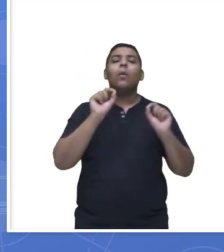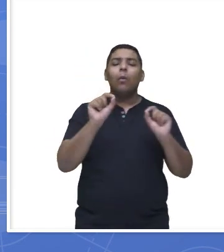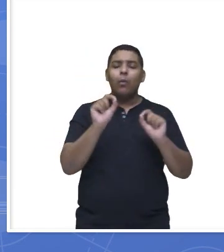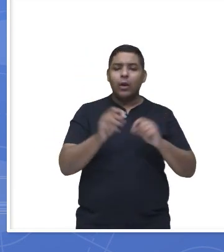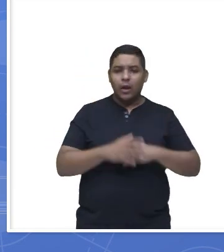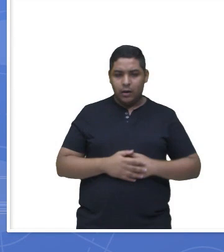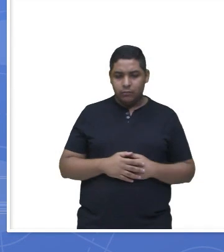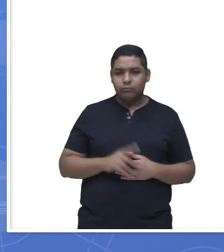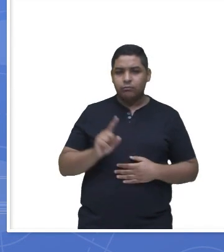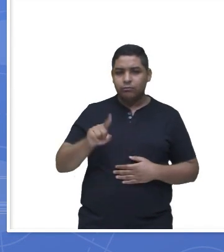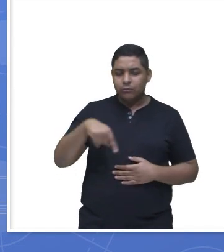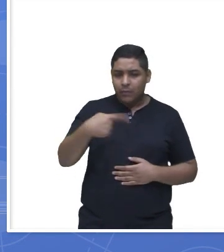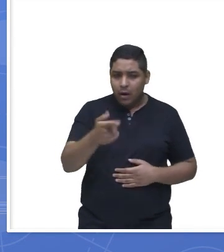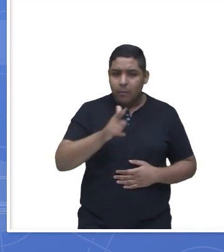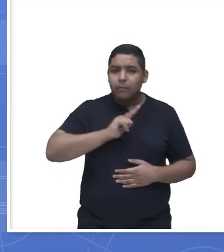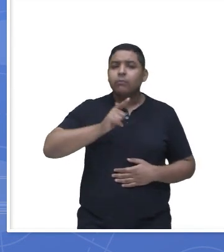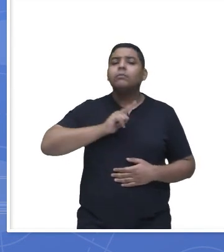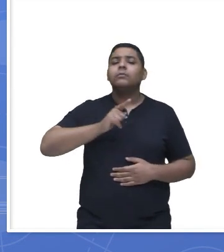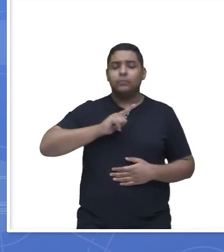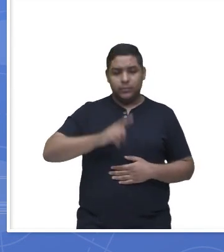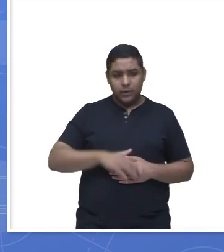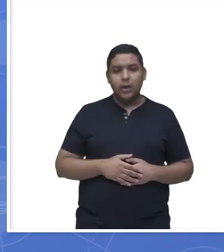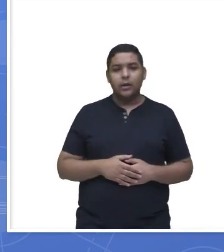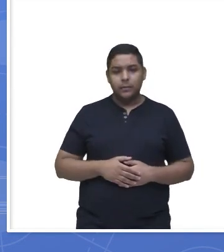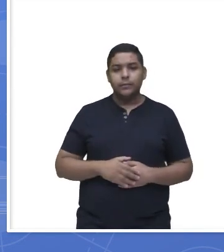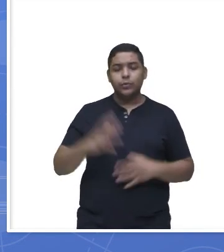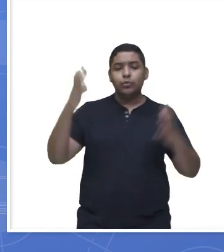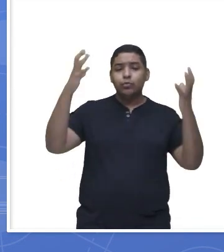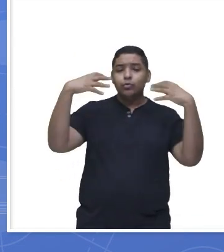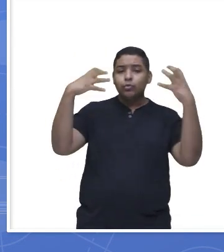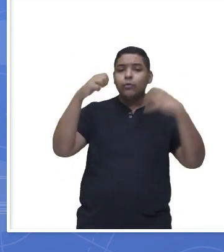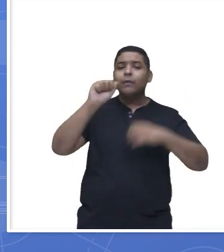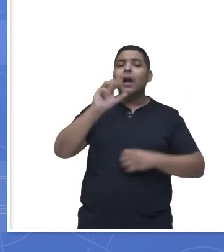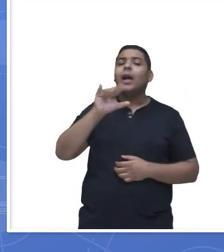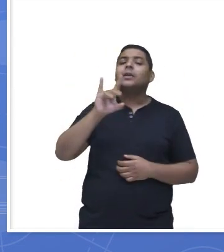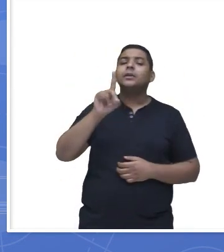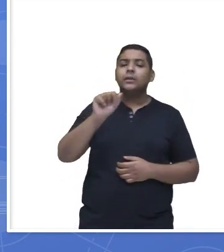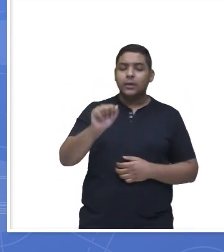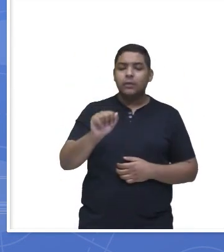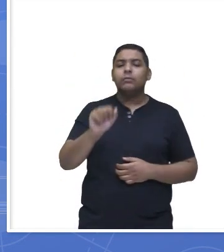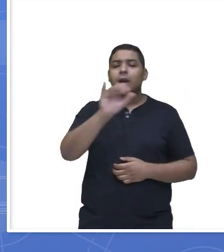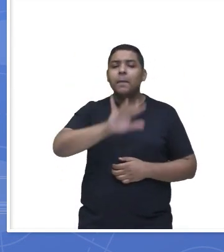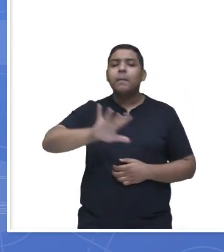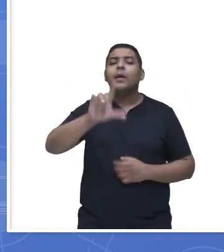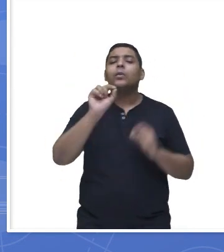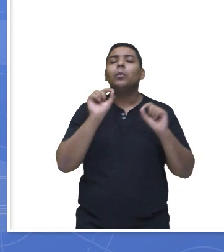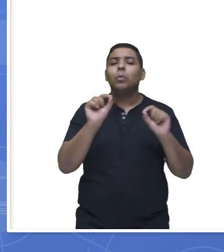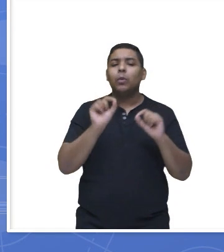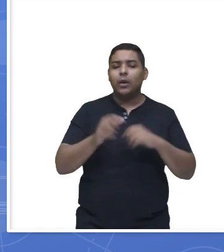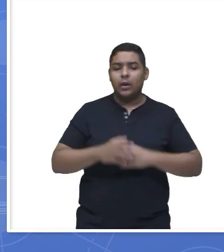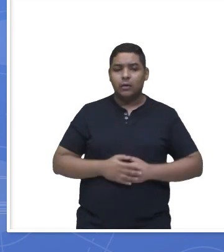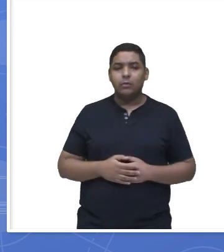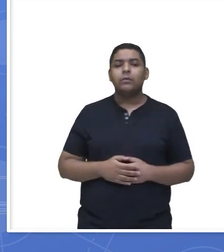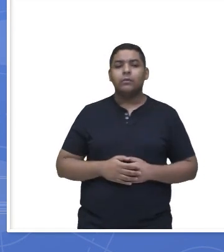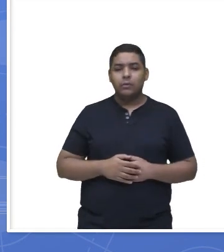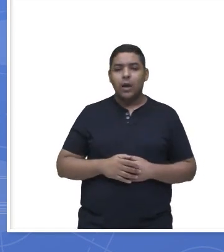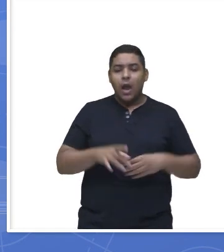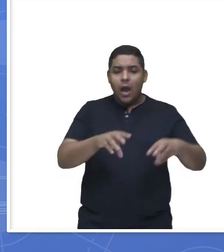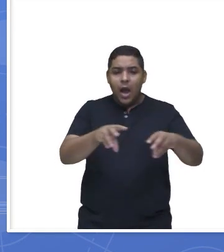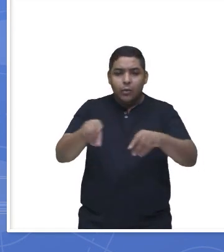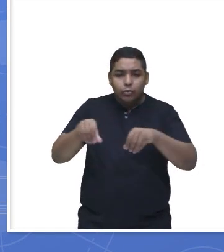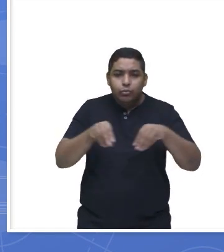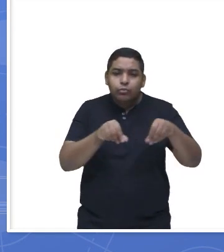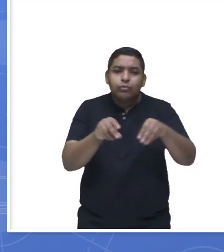consequências que essa chuva ácida pode ocasionar. A chuva ácida, além dessas imagens, ela vai ocasionar a contaminação de solo,